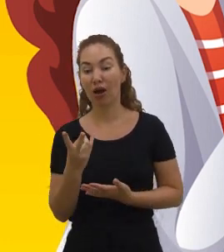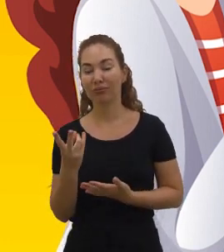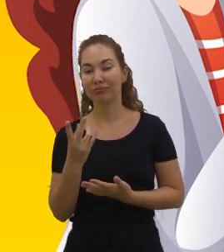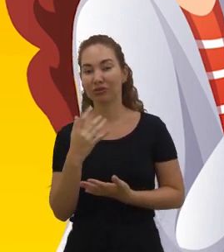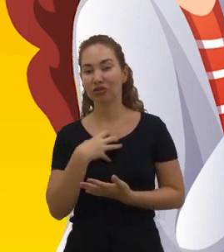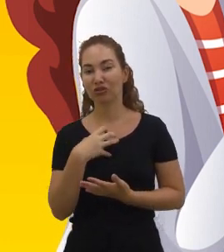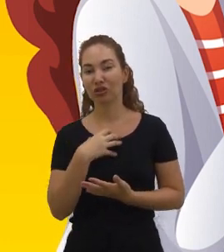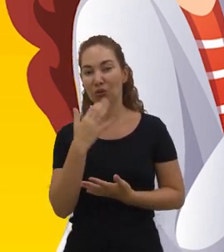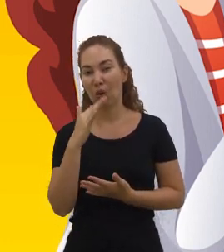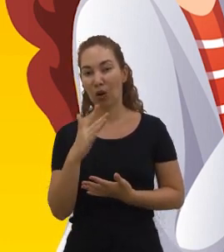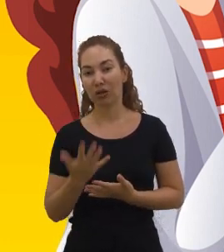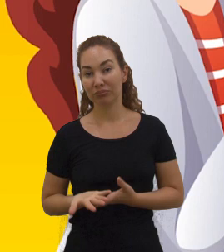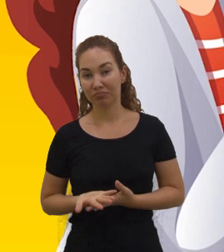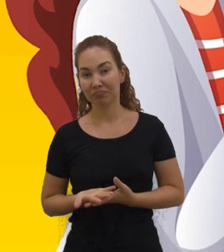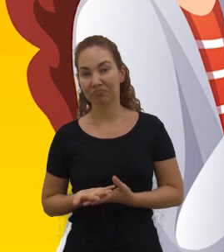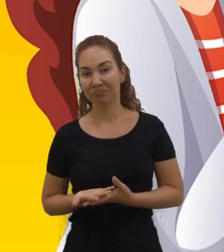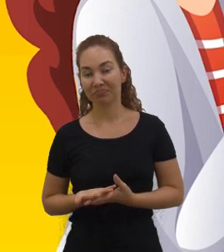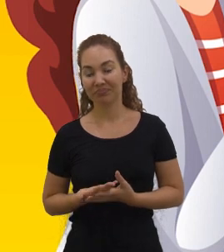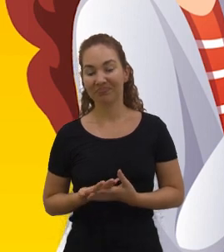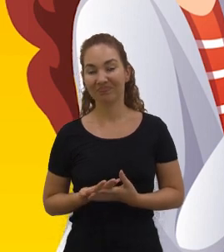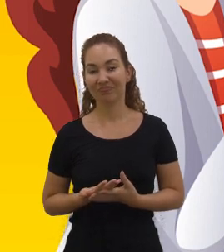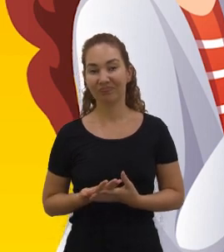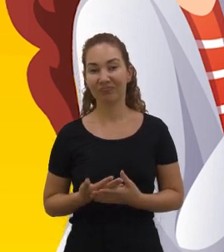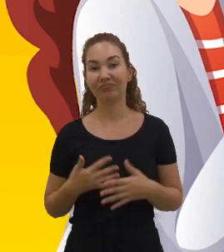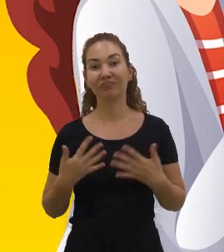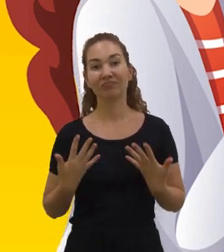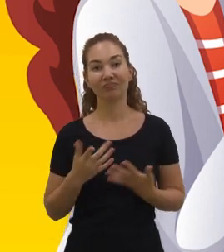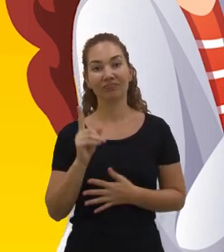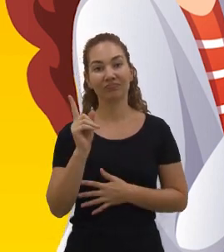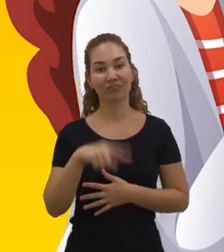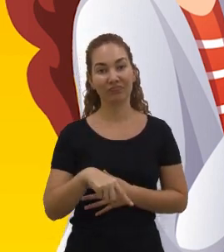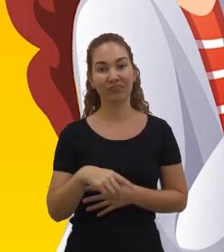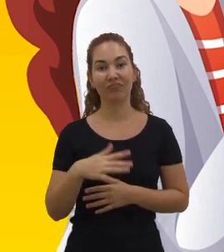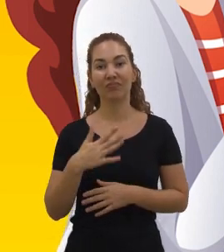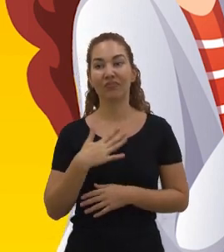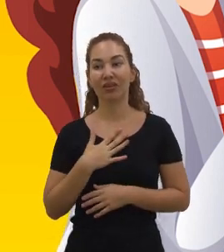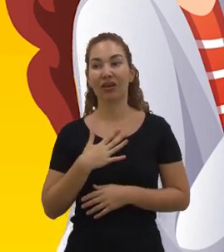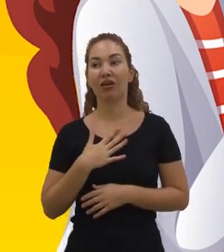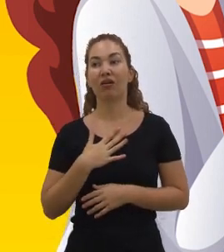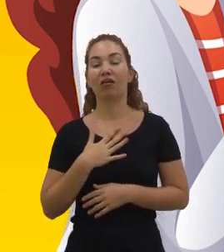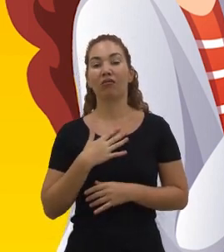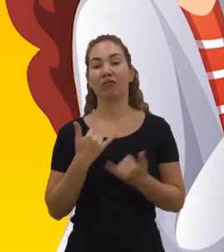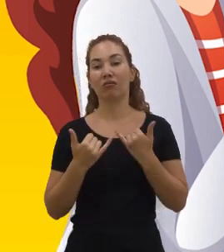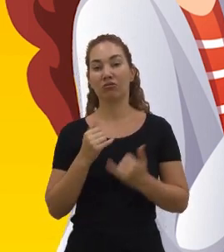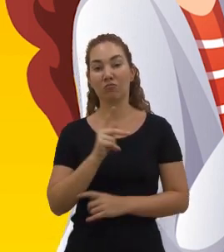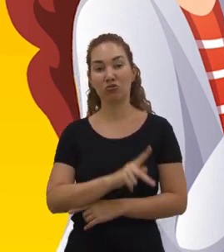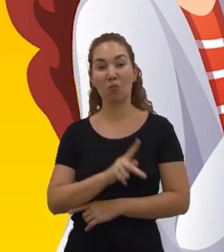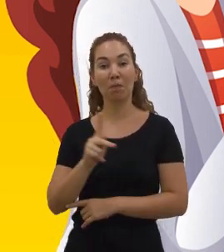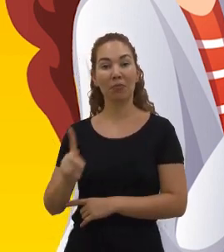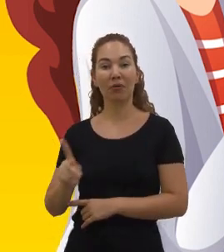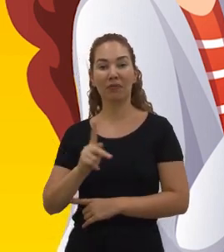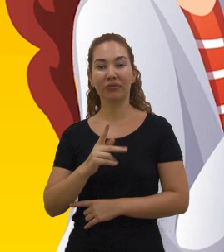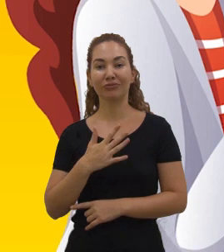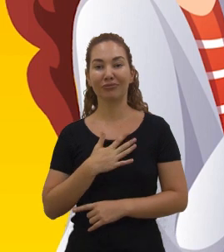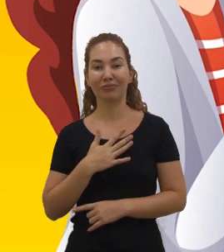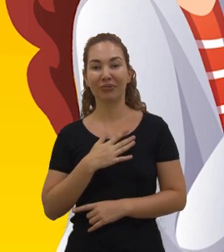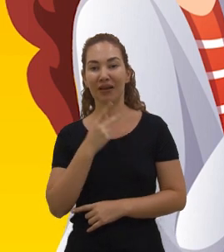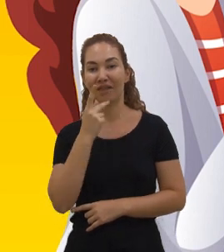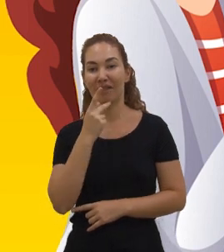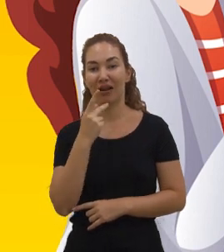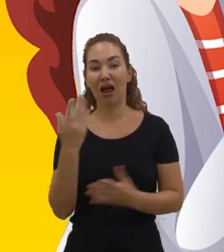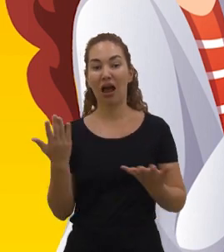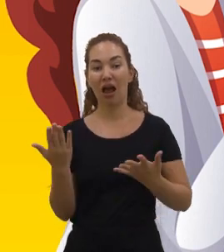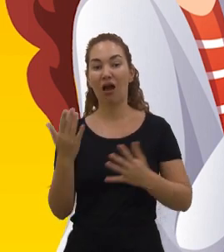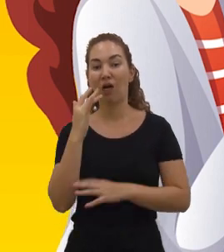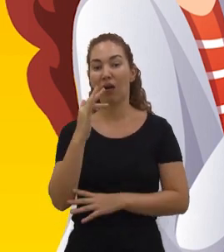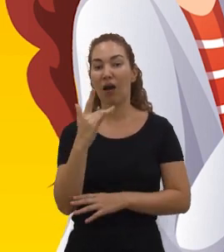pele, entendeu? Então. Sim, se e eu eu tenho lembranças de várias professoras minhas falando, tipo, agora tu pinta de cor de pele,